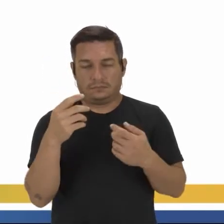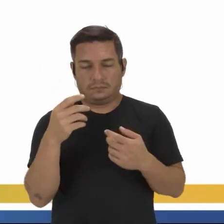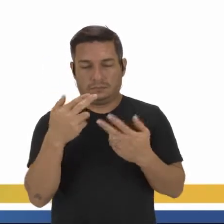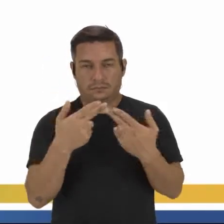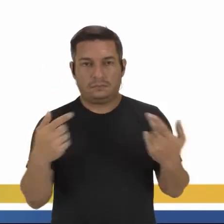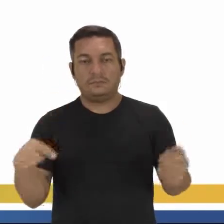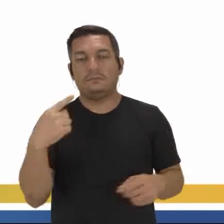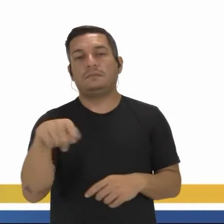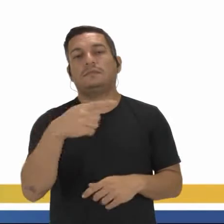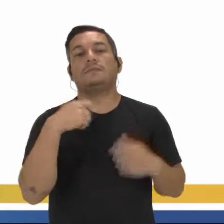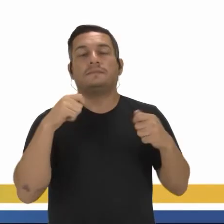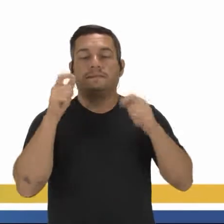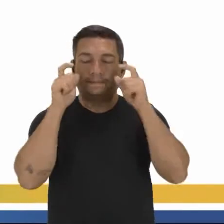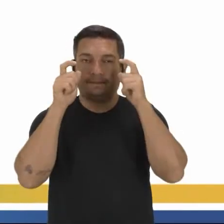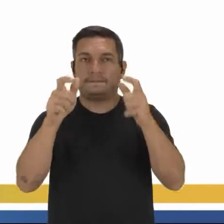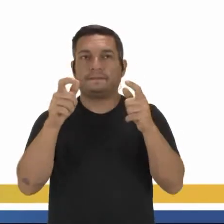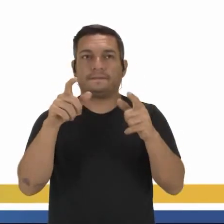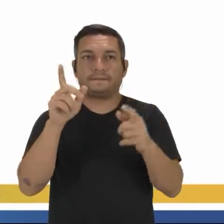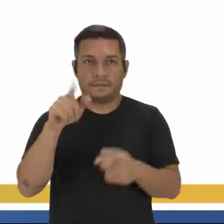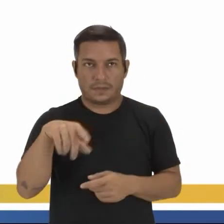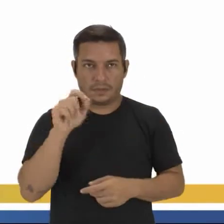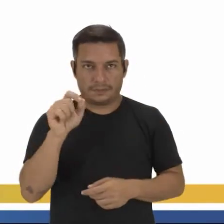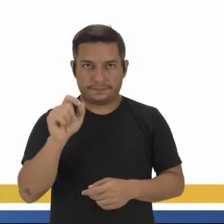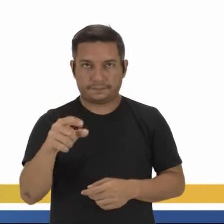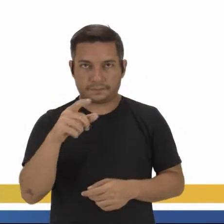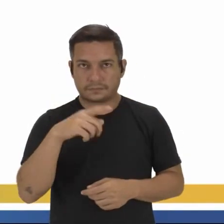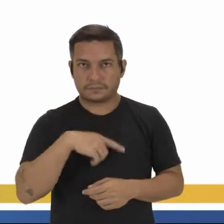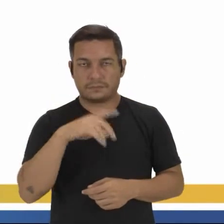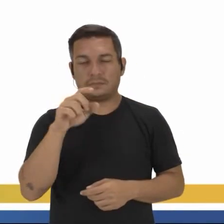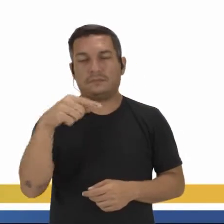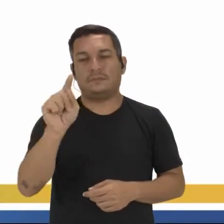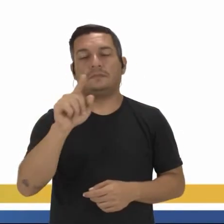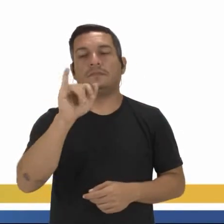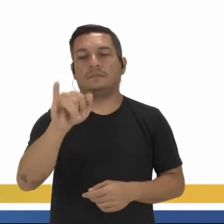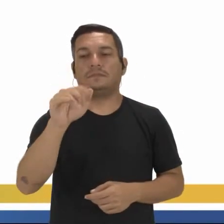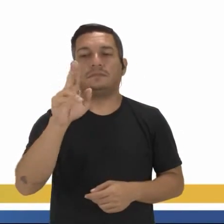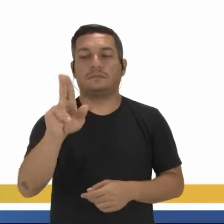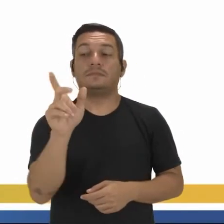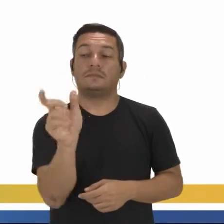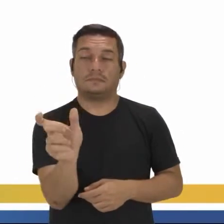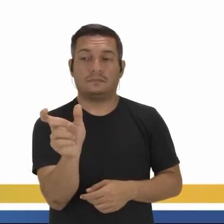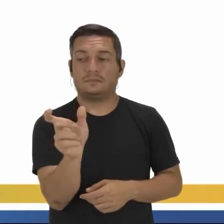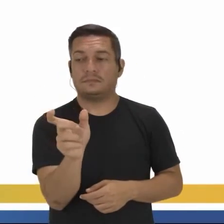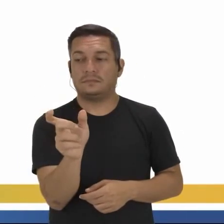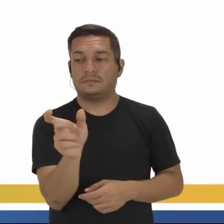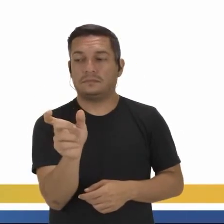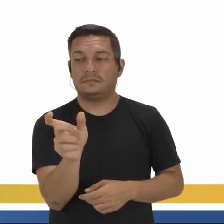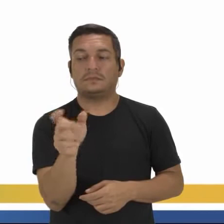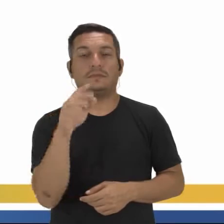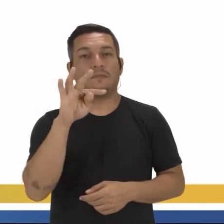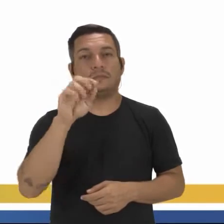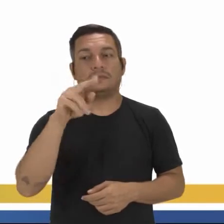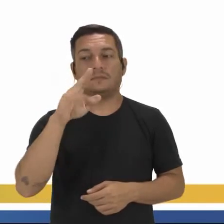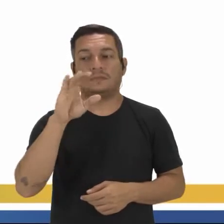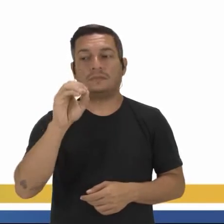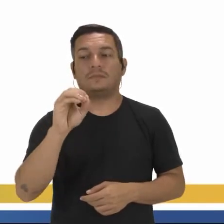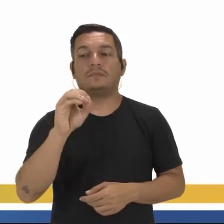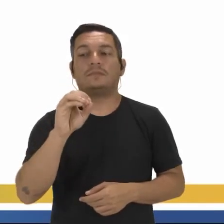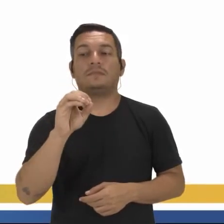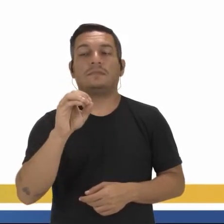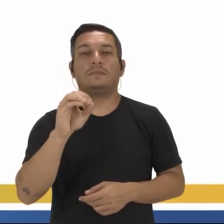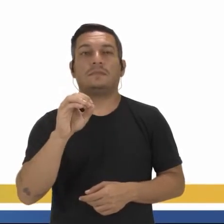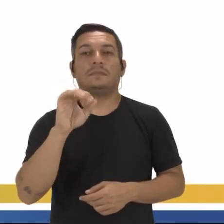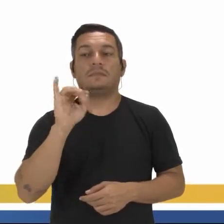prestar atenção. Serão acentuados o I e o U das palavras, o I e o U tônico das